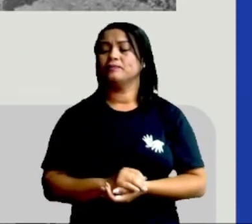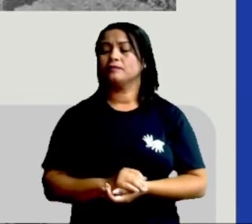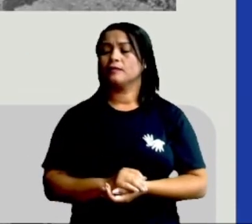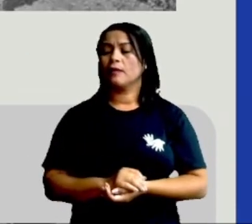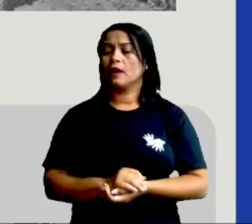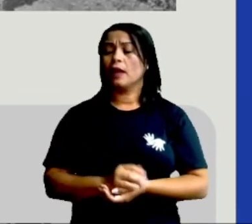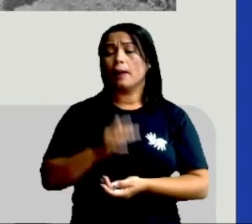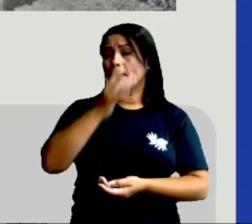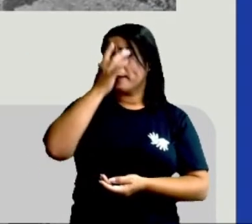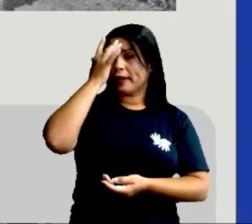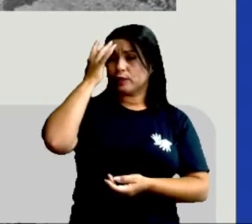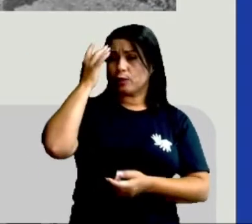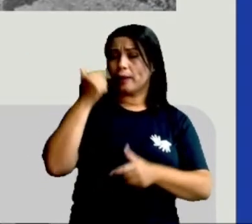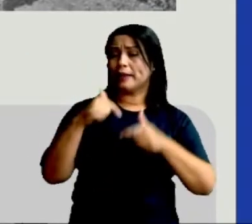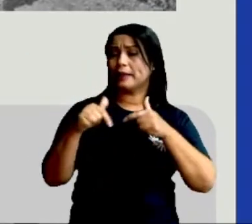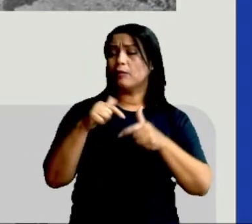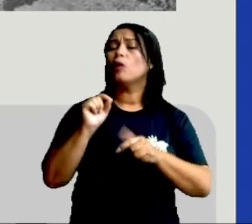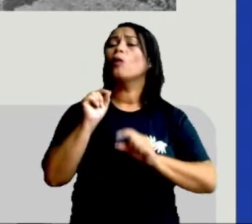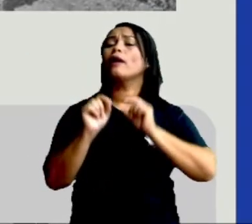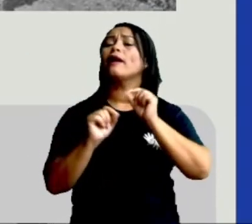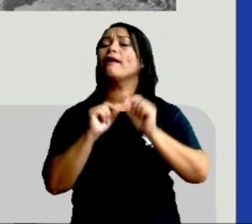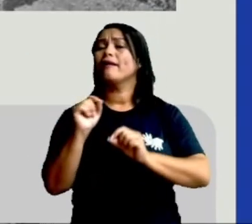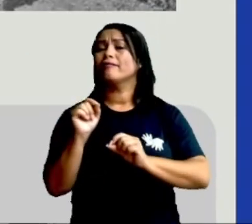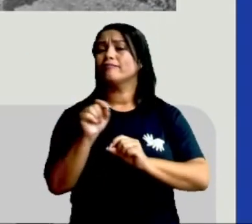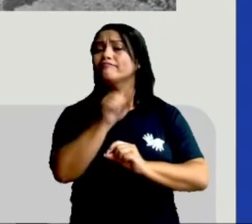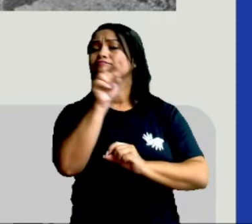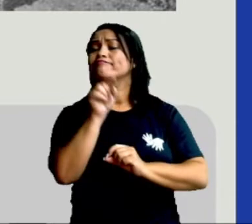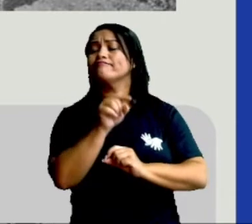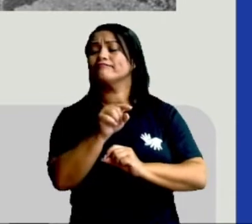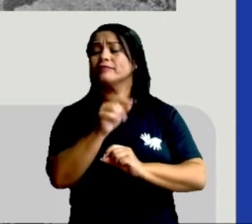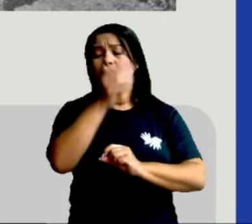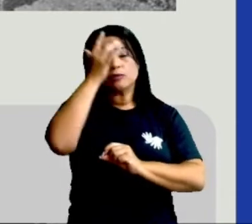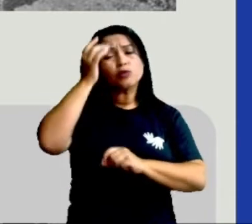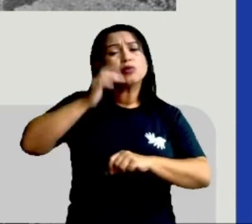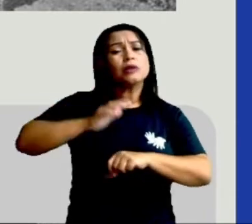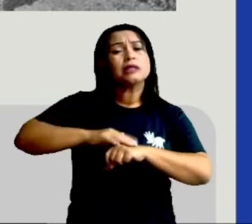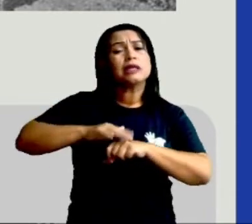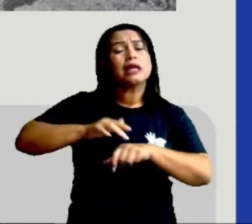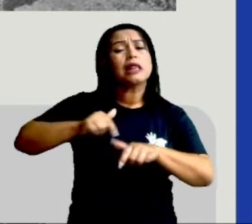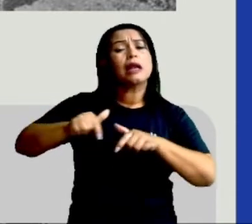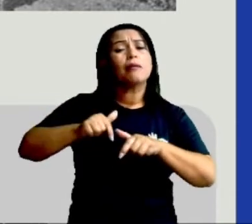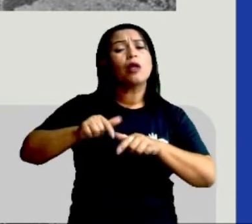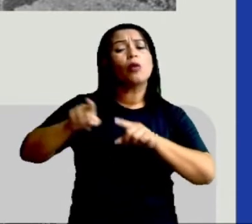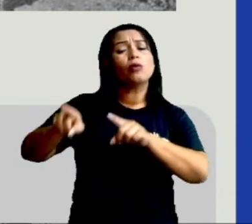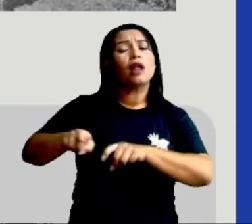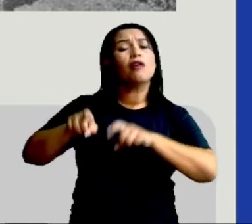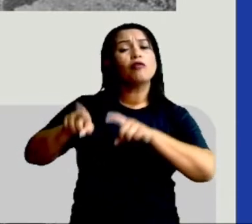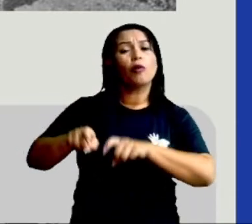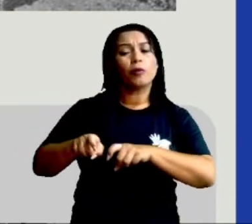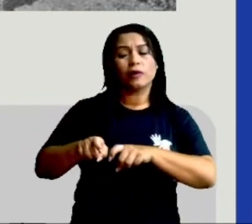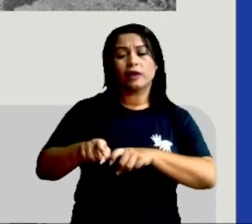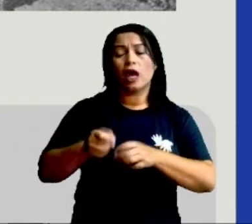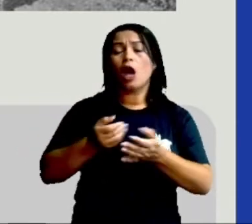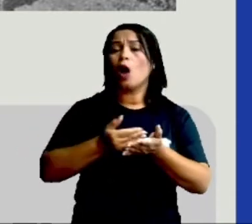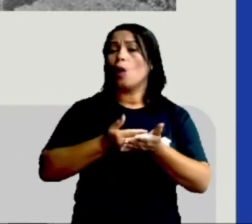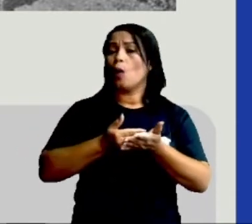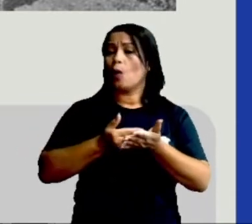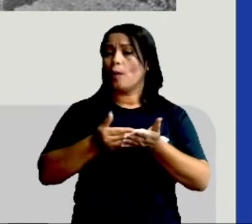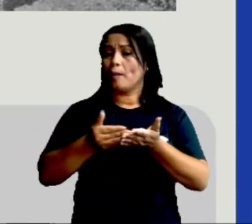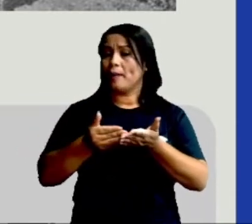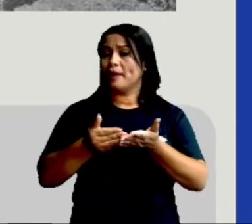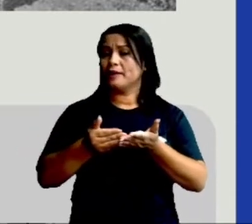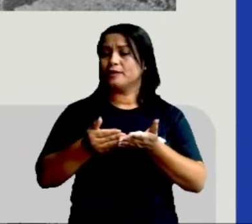E quem trabalhou nessas lavouras? Quem foram os trabalhadores nessa época? Inicialmente,